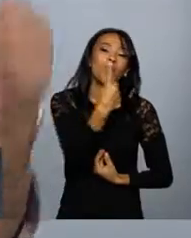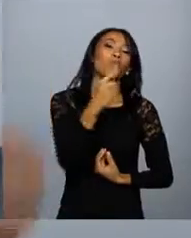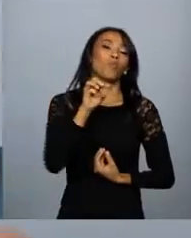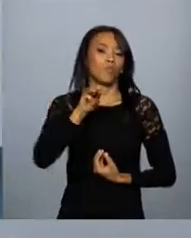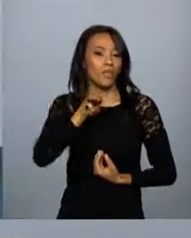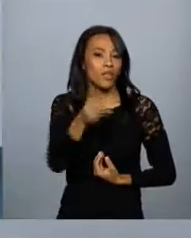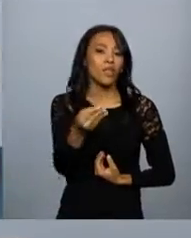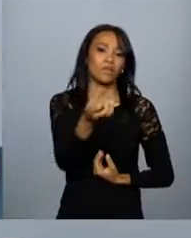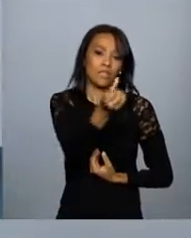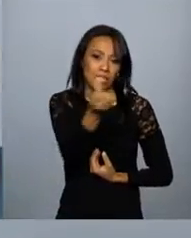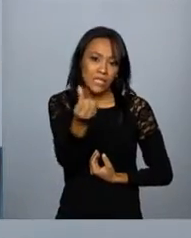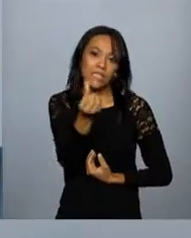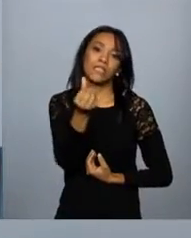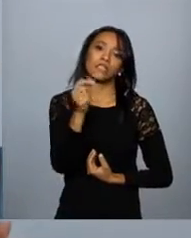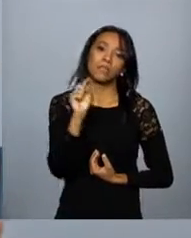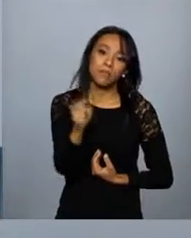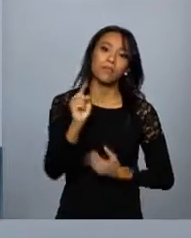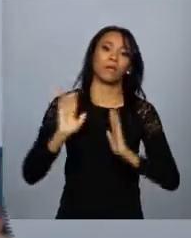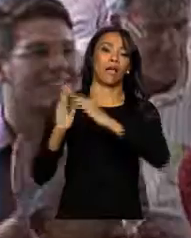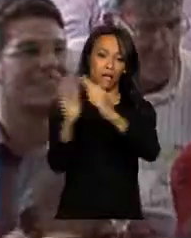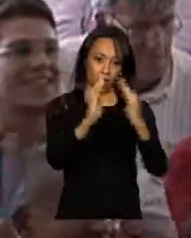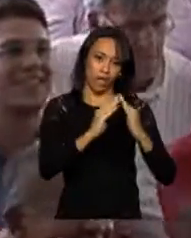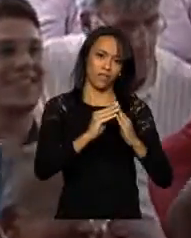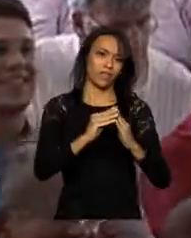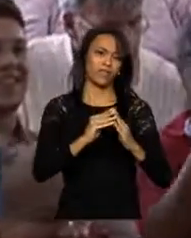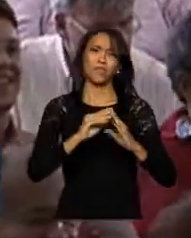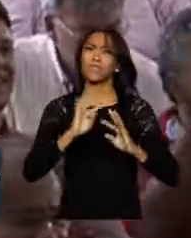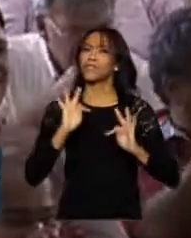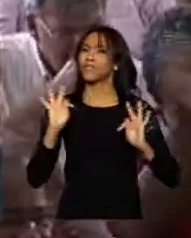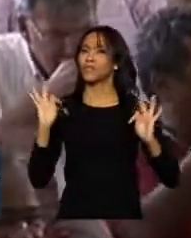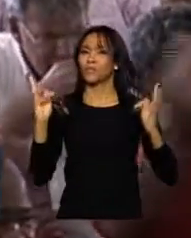1.600.000 moradias no Brasil inteiro.